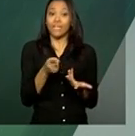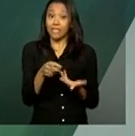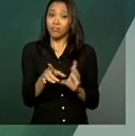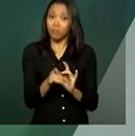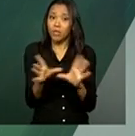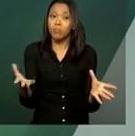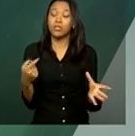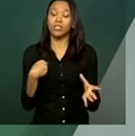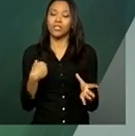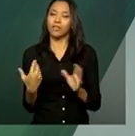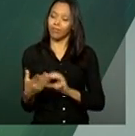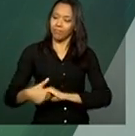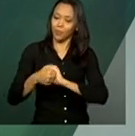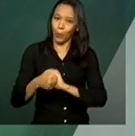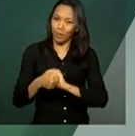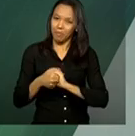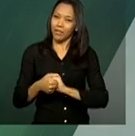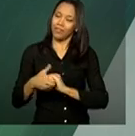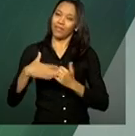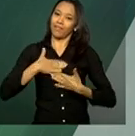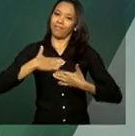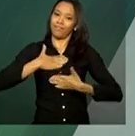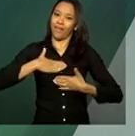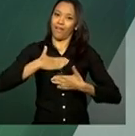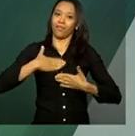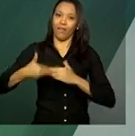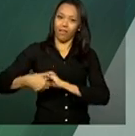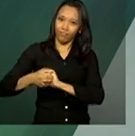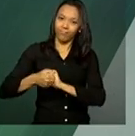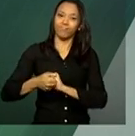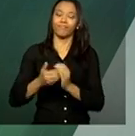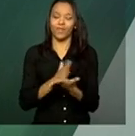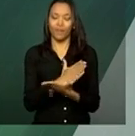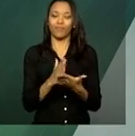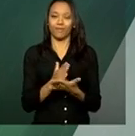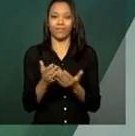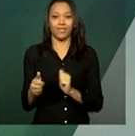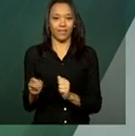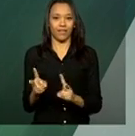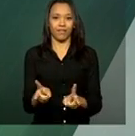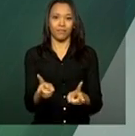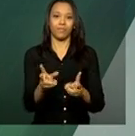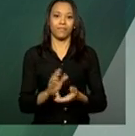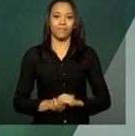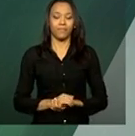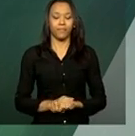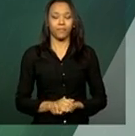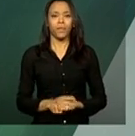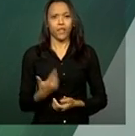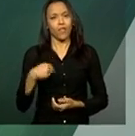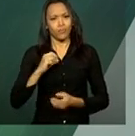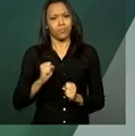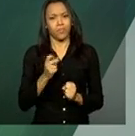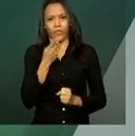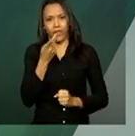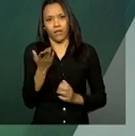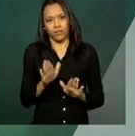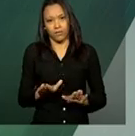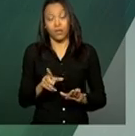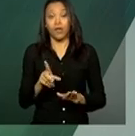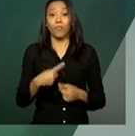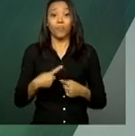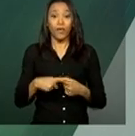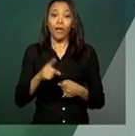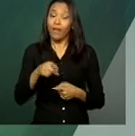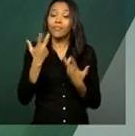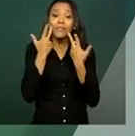esses momentos de cumprimento sejam mais desenvolvidos e em alguns momentos mais efusivos, né, a gente pode dizer. Porque acaba